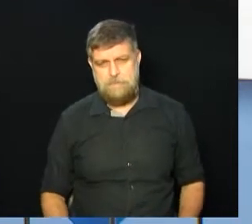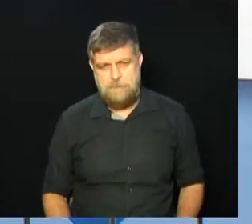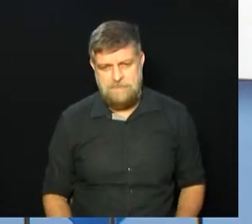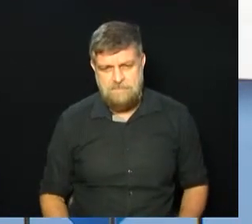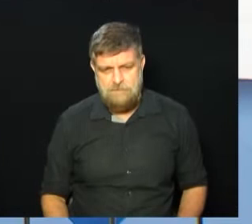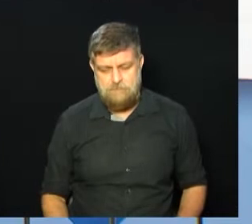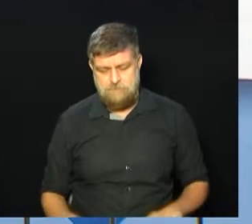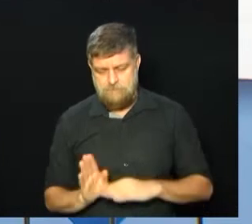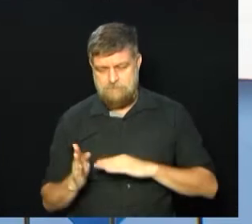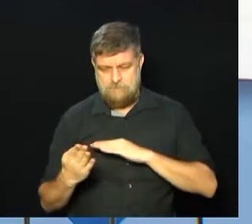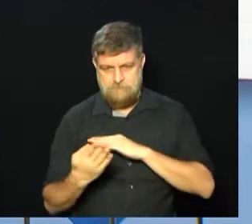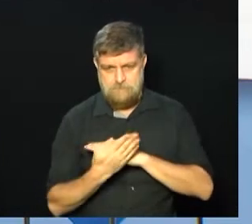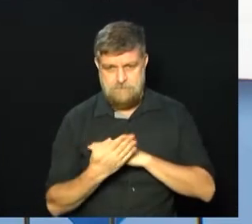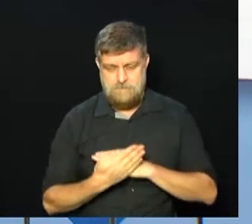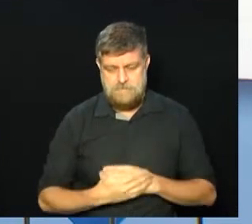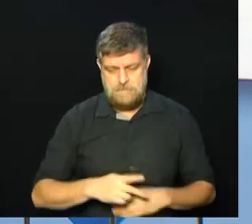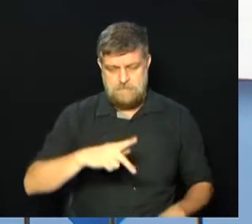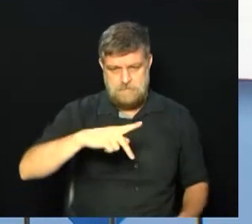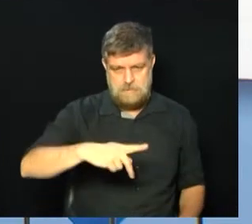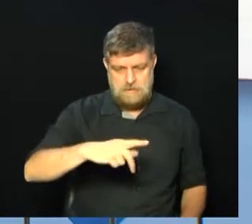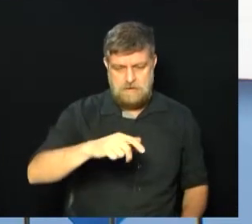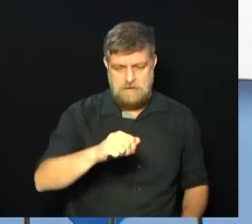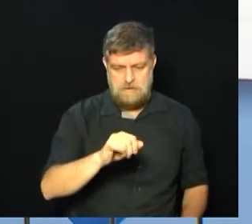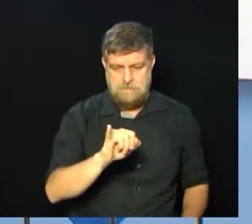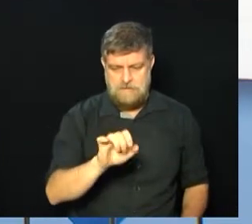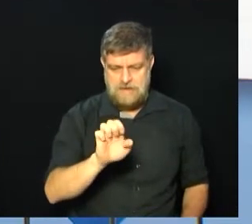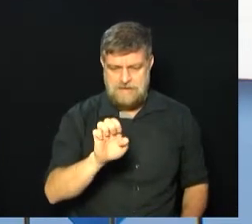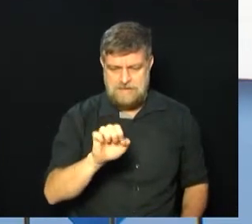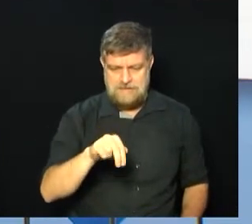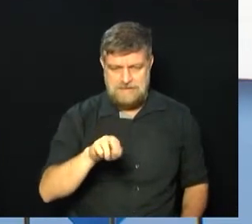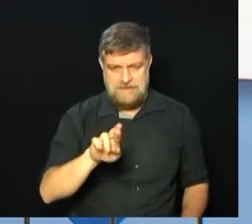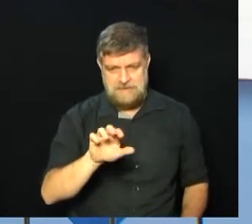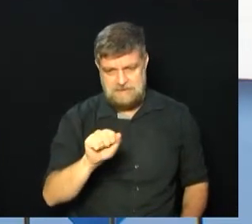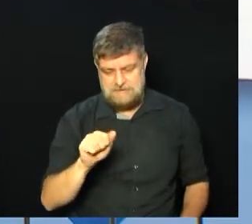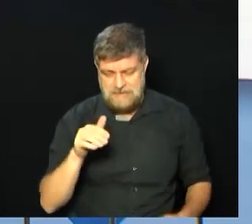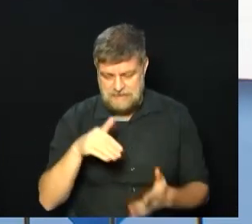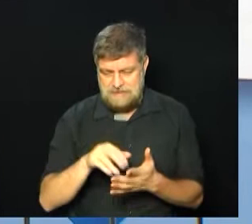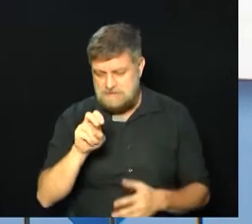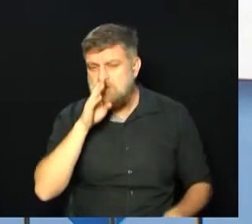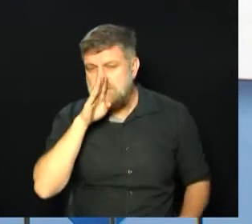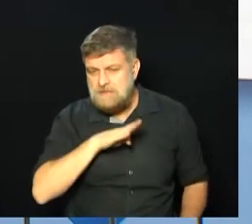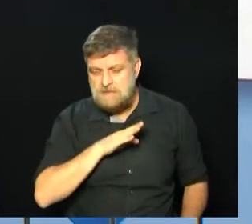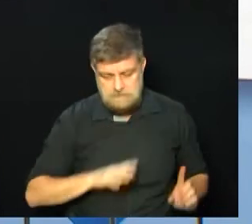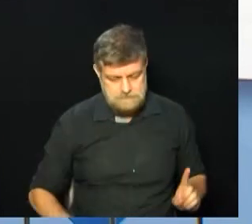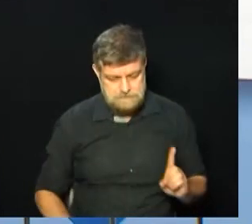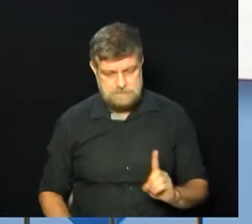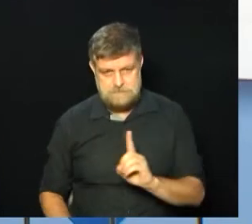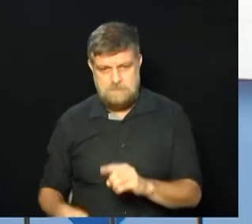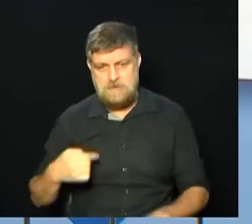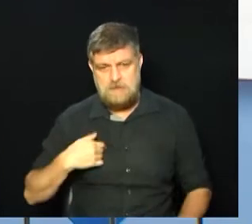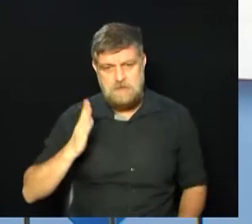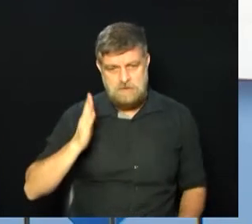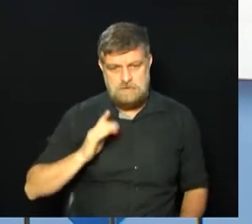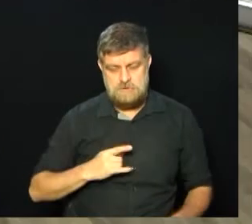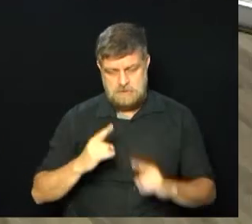860 no jardim das Paineiras então você pode até lá até 5:00 da tarde e eu vou dizer que já